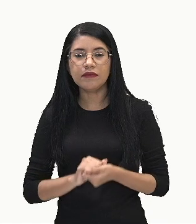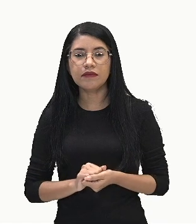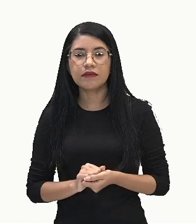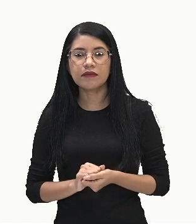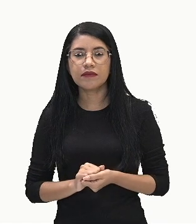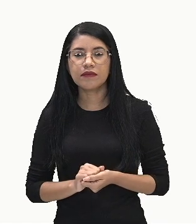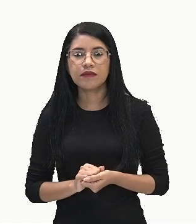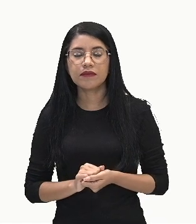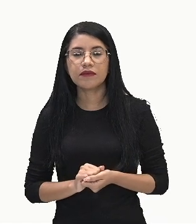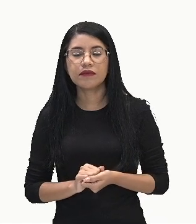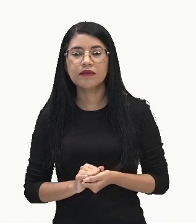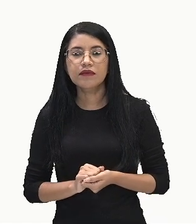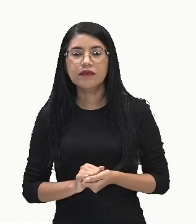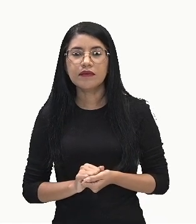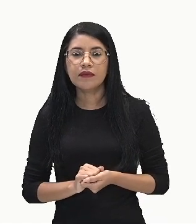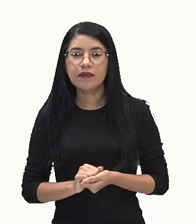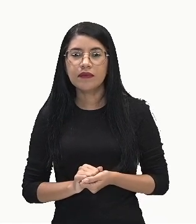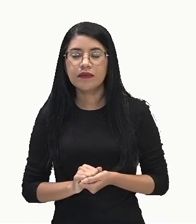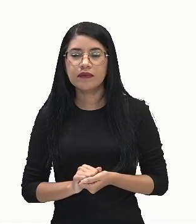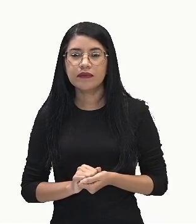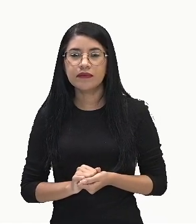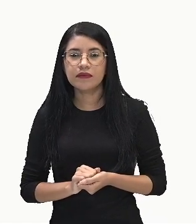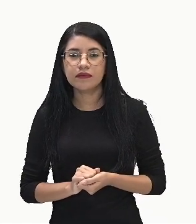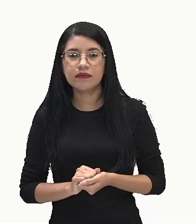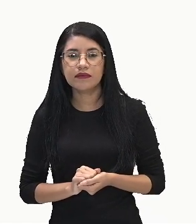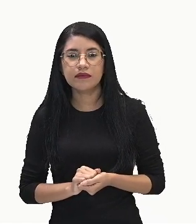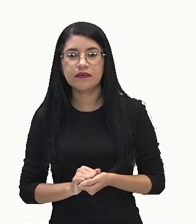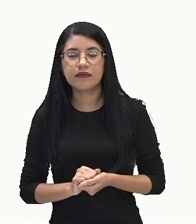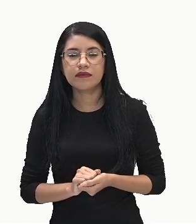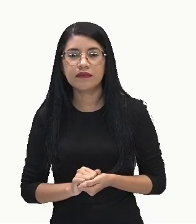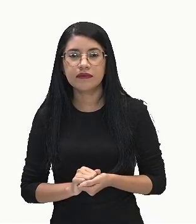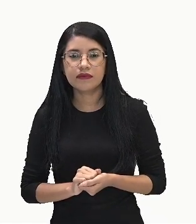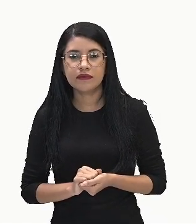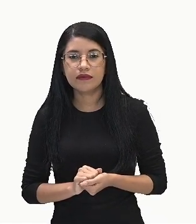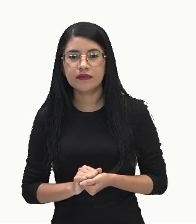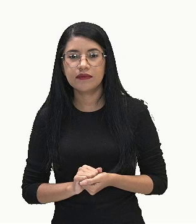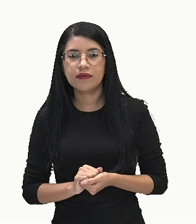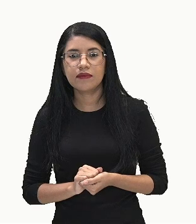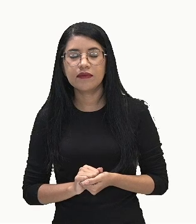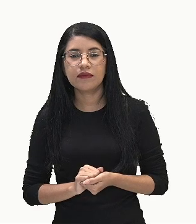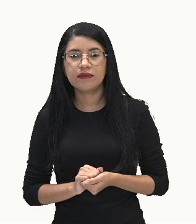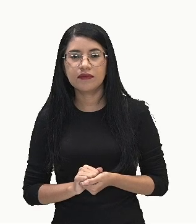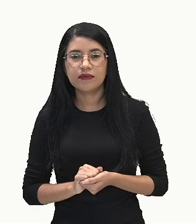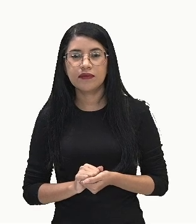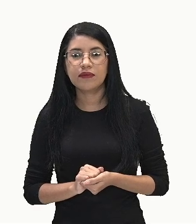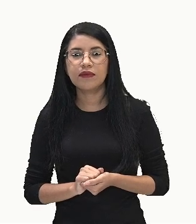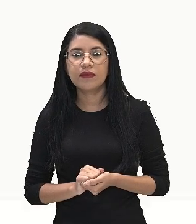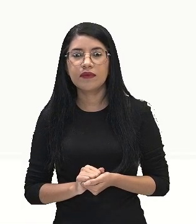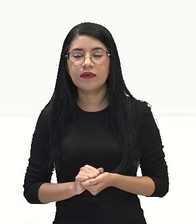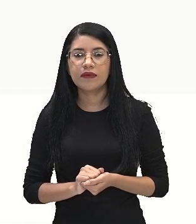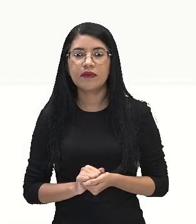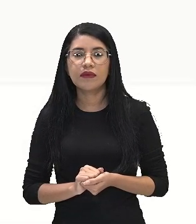aos lados que foram dados aqui. Tá certo? Então vamos lá aplicar